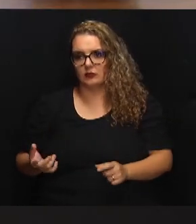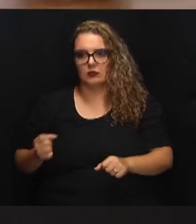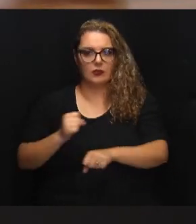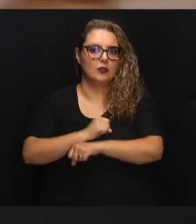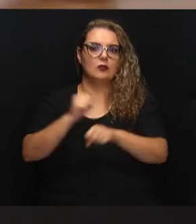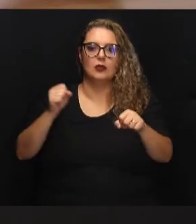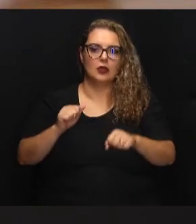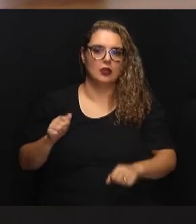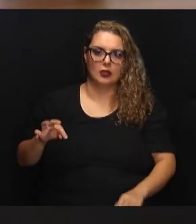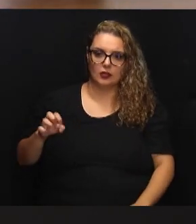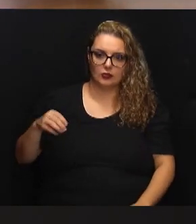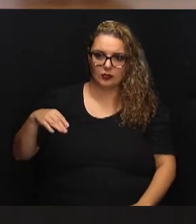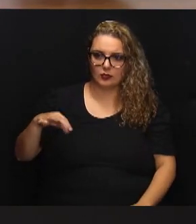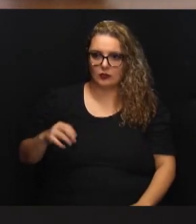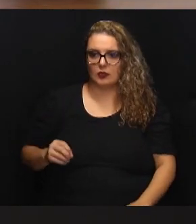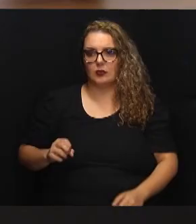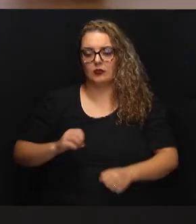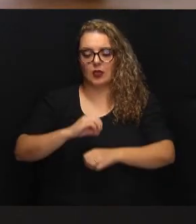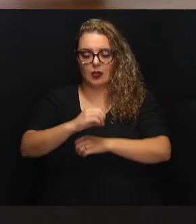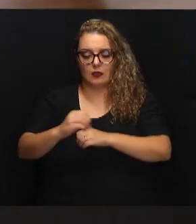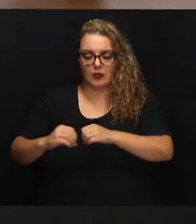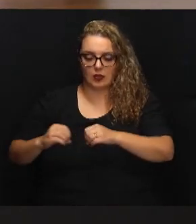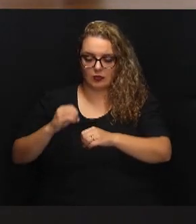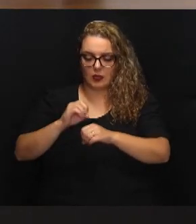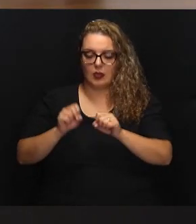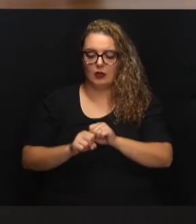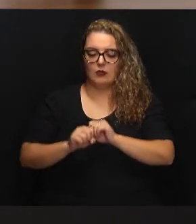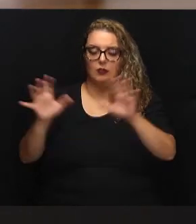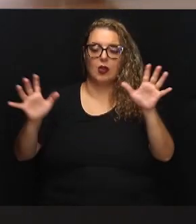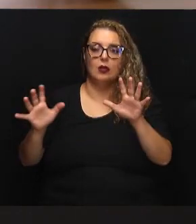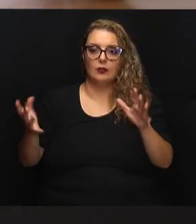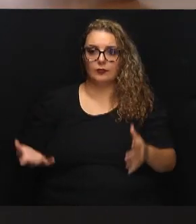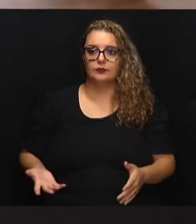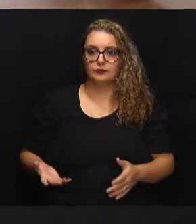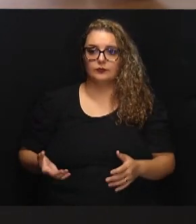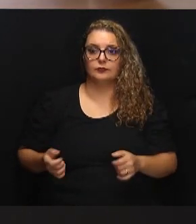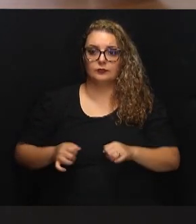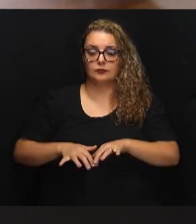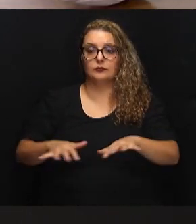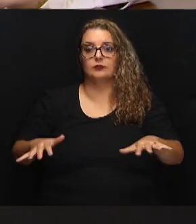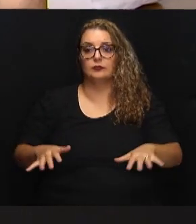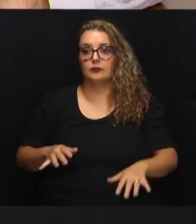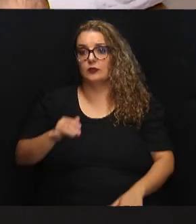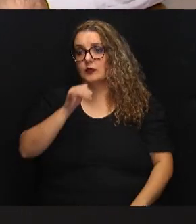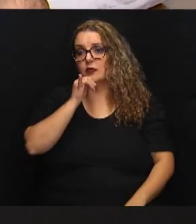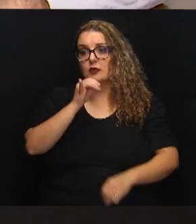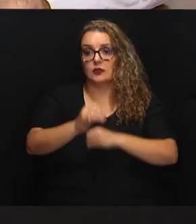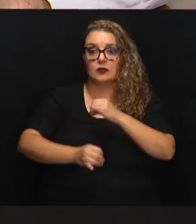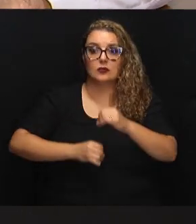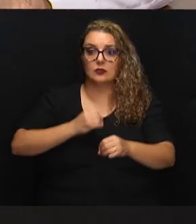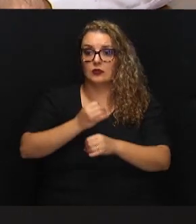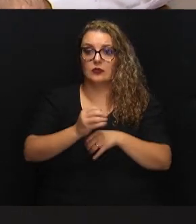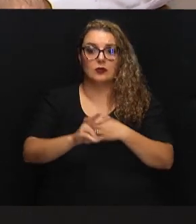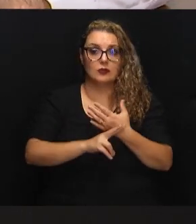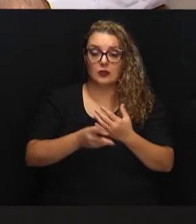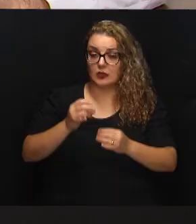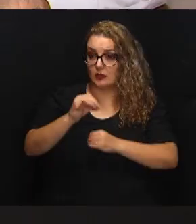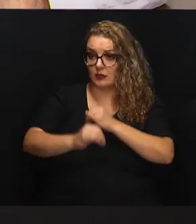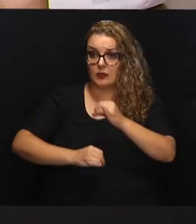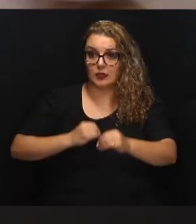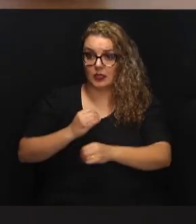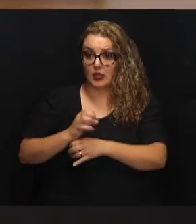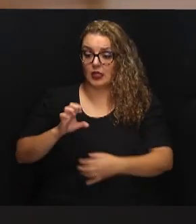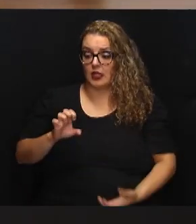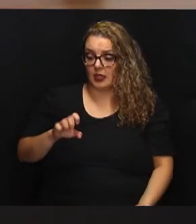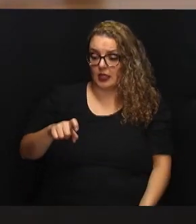atômica, porque os átomos eles se explodem, né? Um explode, ele gera uma reação em cadeia. Ou, por exemplo, a internet. O efeito da internet hoje é um efeito exponencial, porque eu